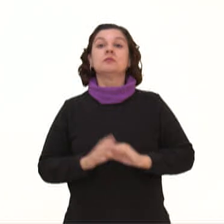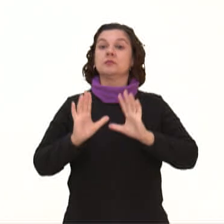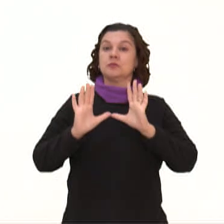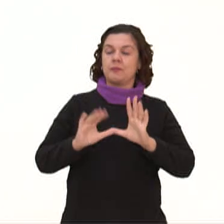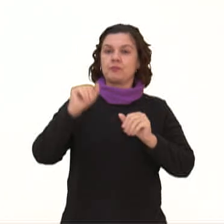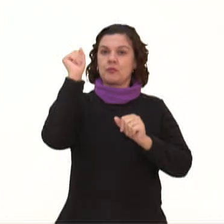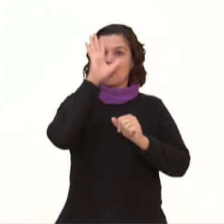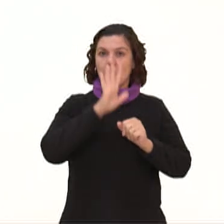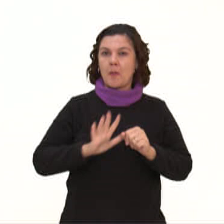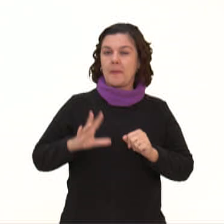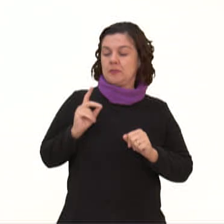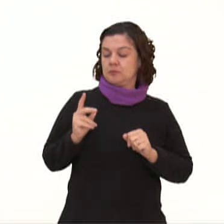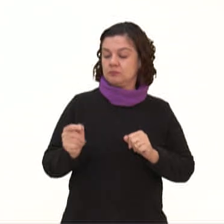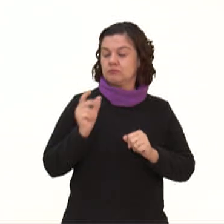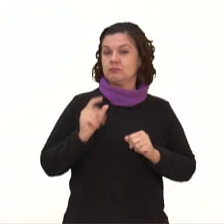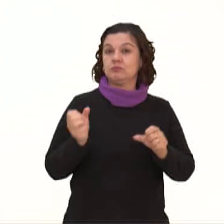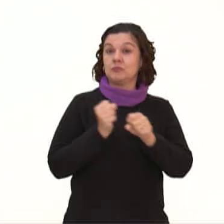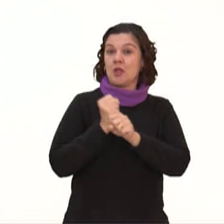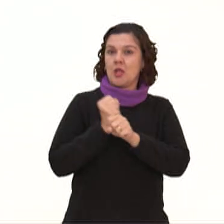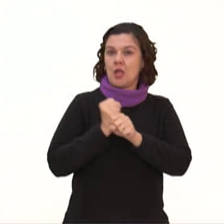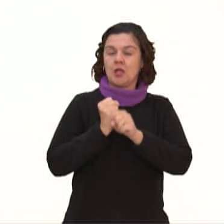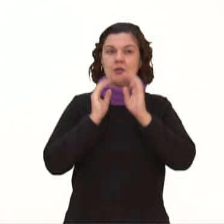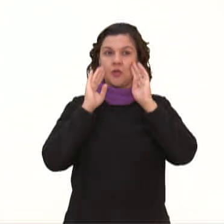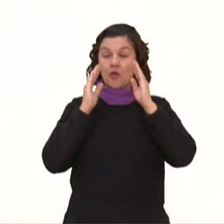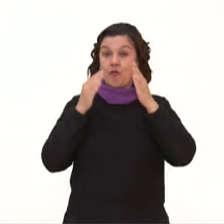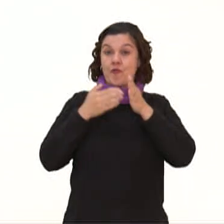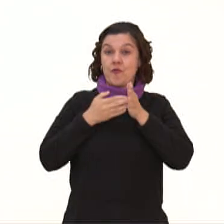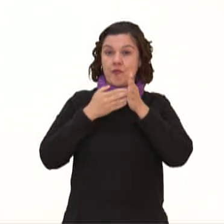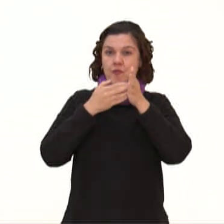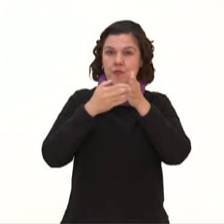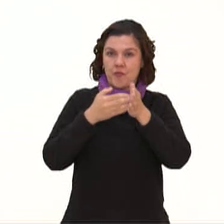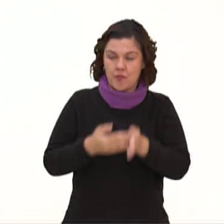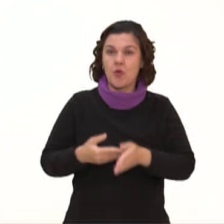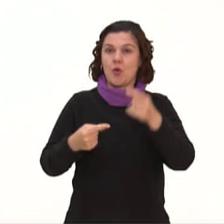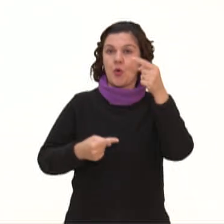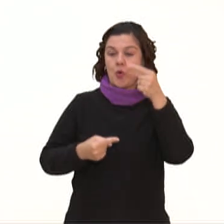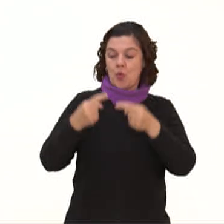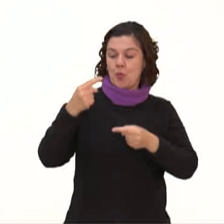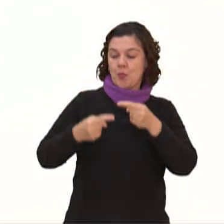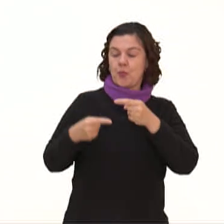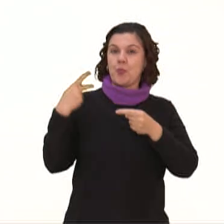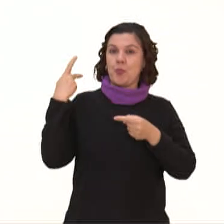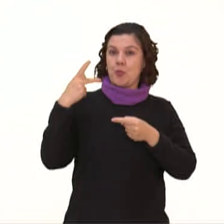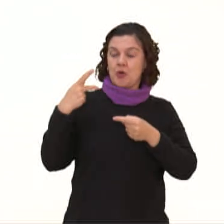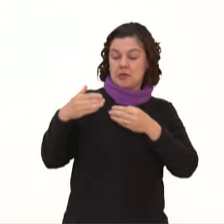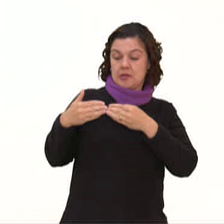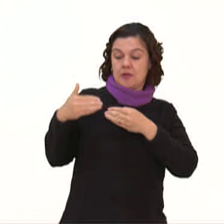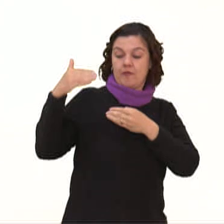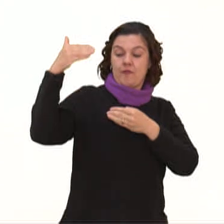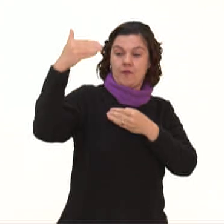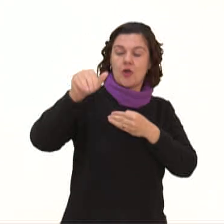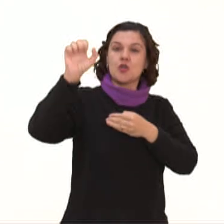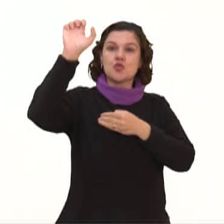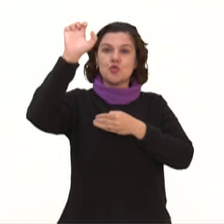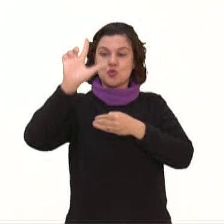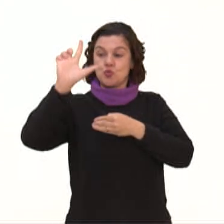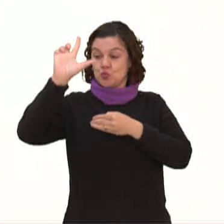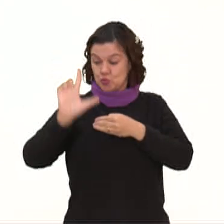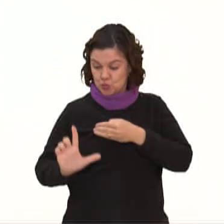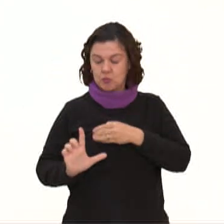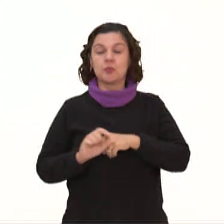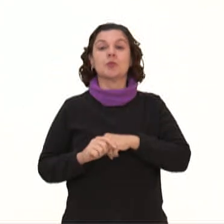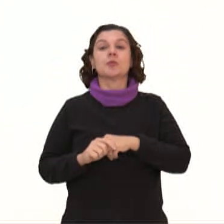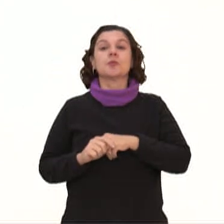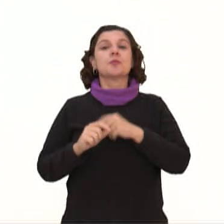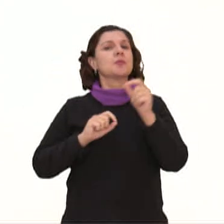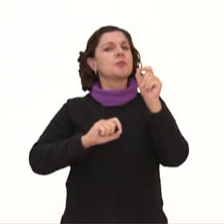Analisando, o Brasil por vários anos trilhou uma política externa que priorizava o eixo Sul-Sul, com